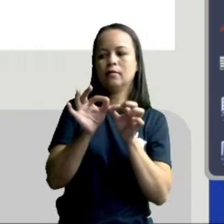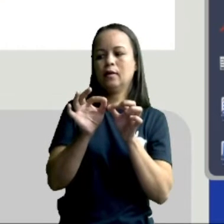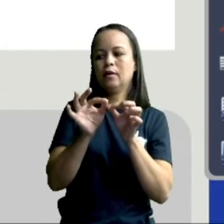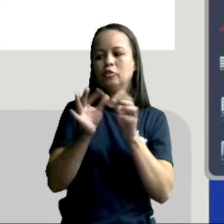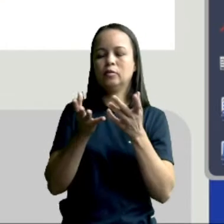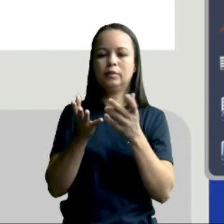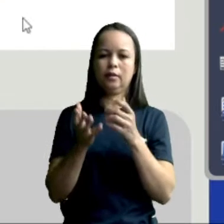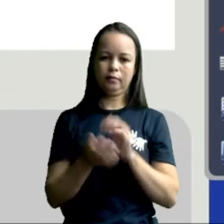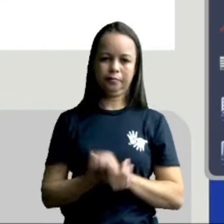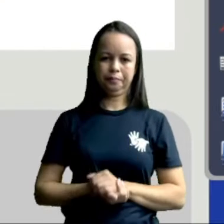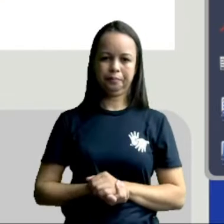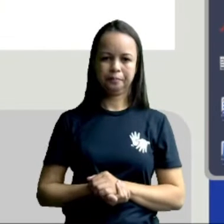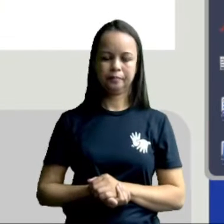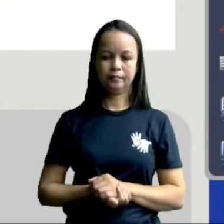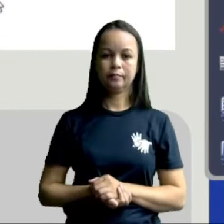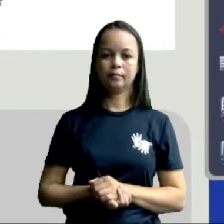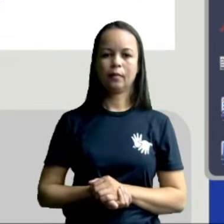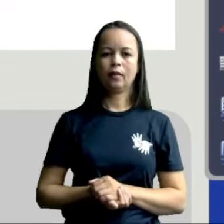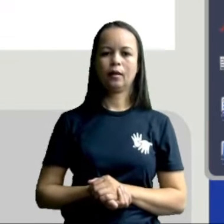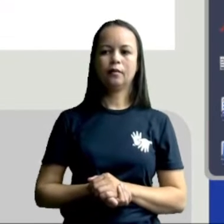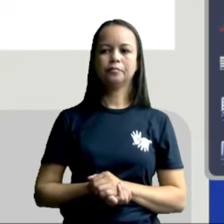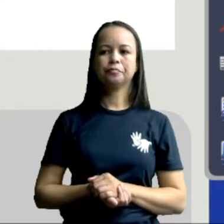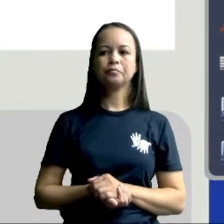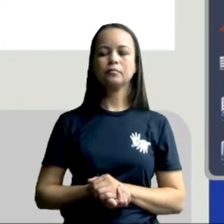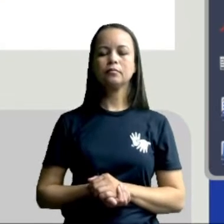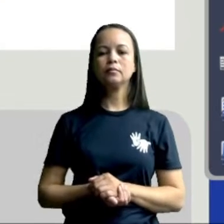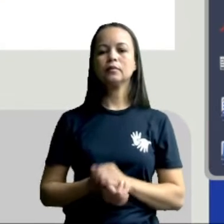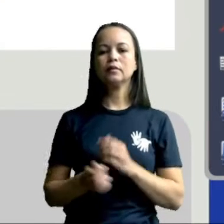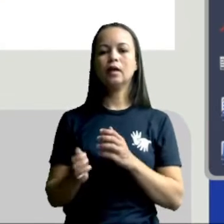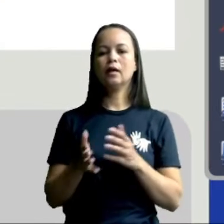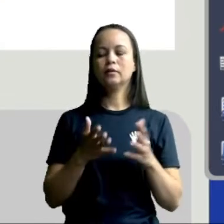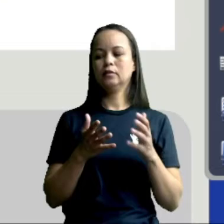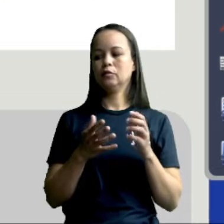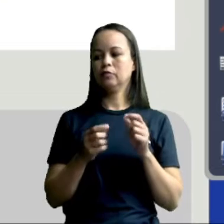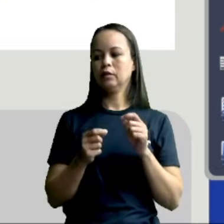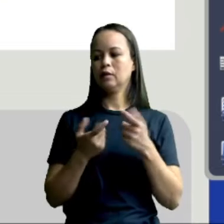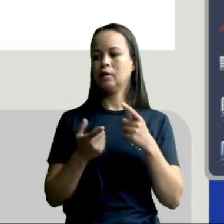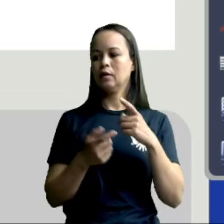tá? Então, a circunferência tem